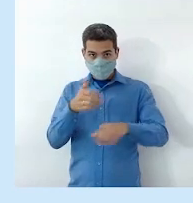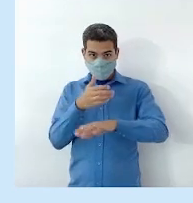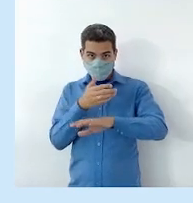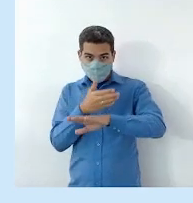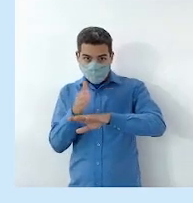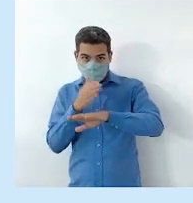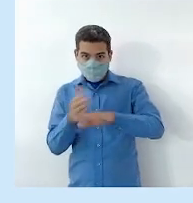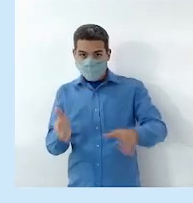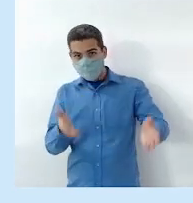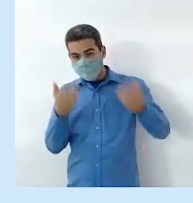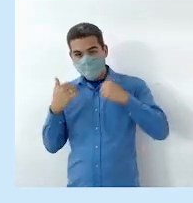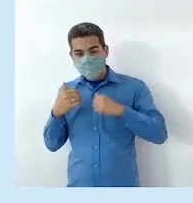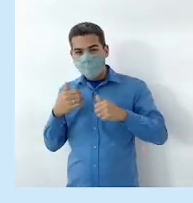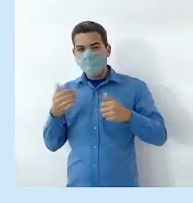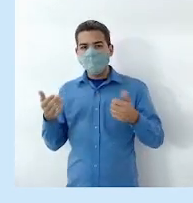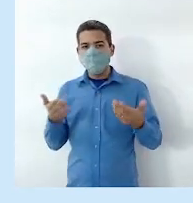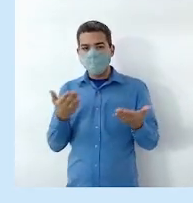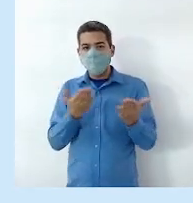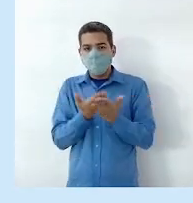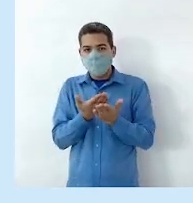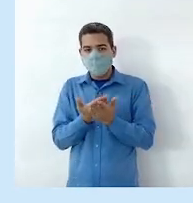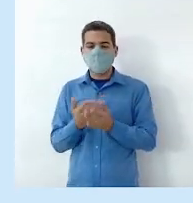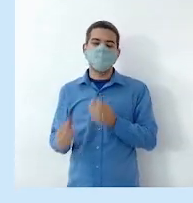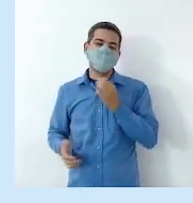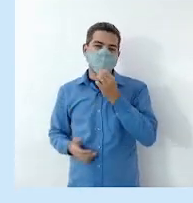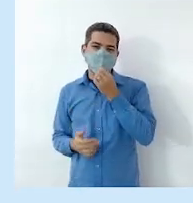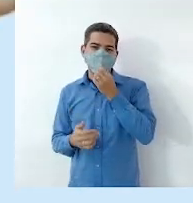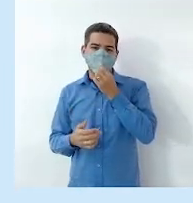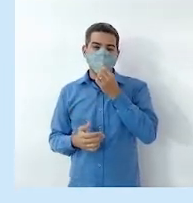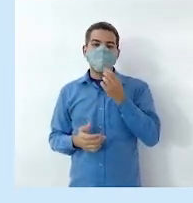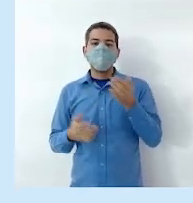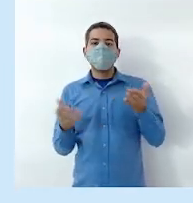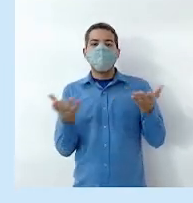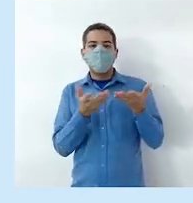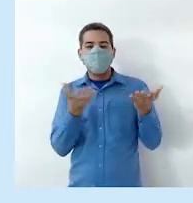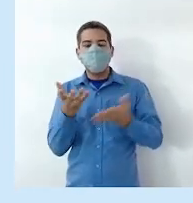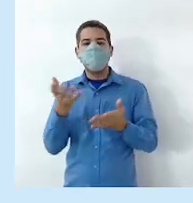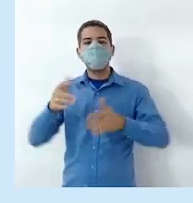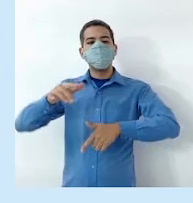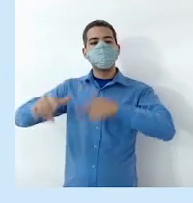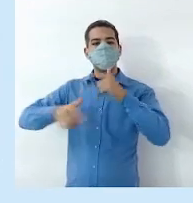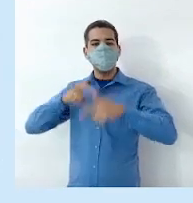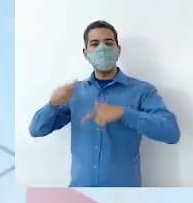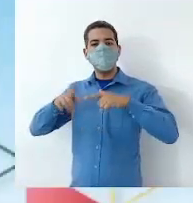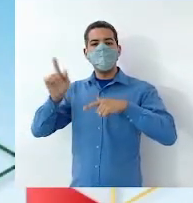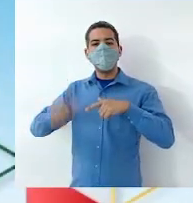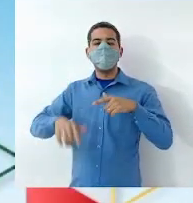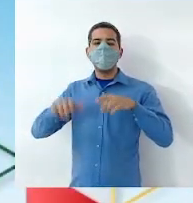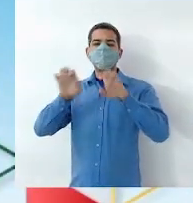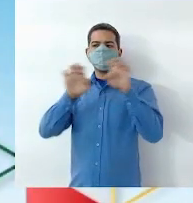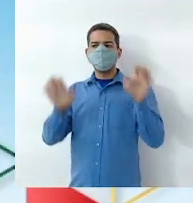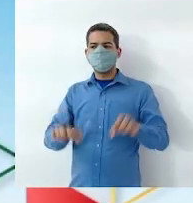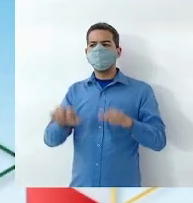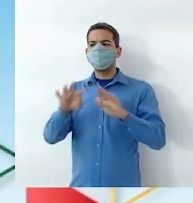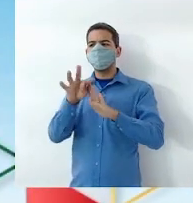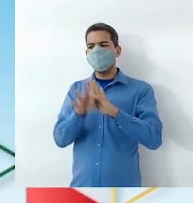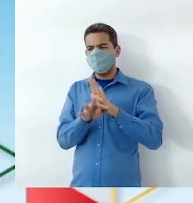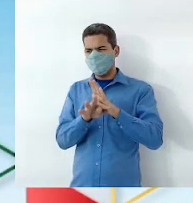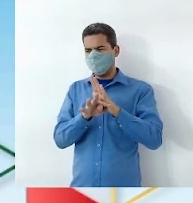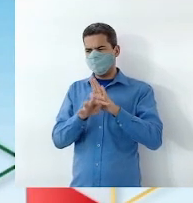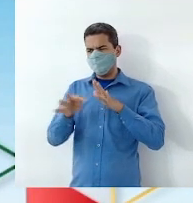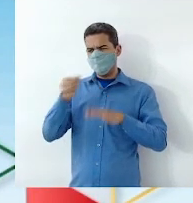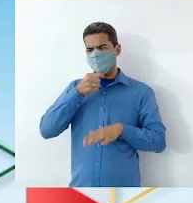para mais essa jornada de estudos? Então vamos lá! A gente vai trabalhar hoje com a estrutura de textos